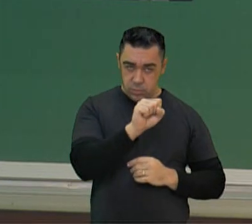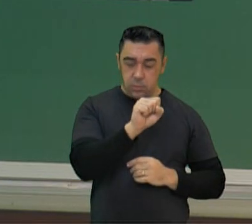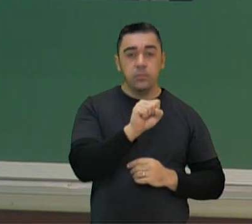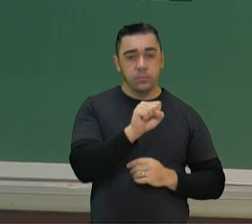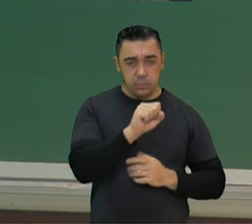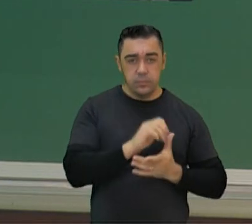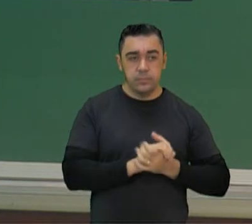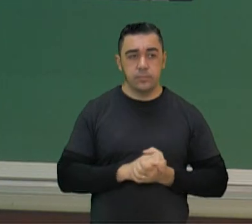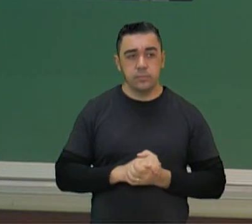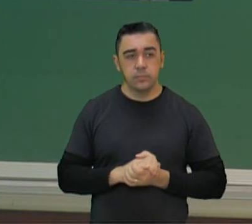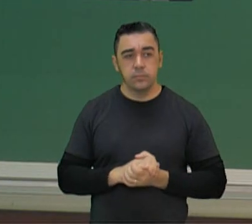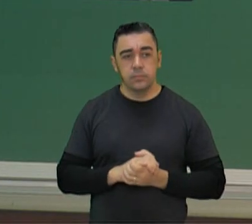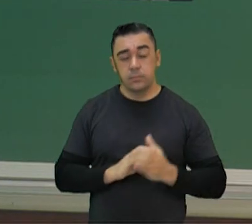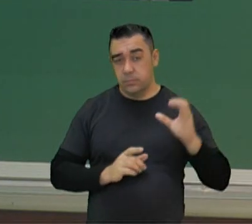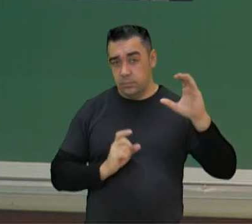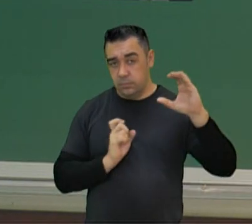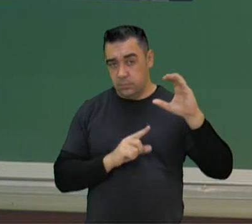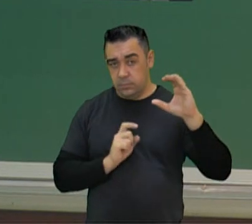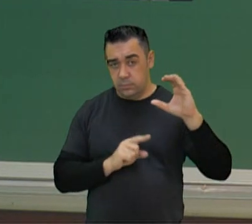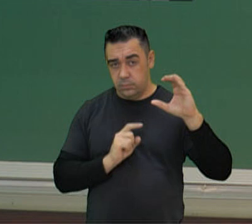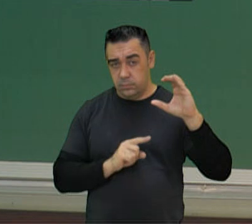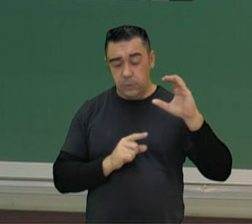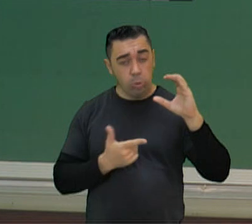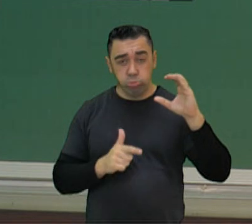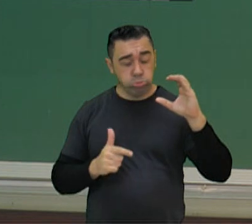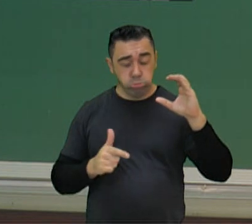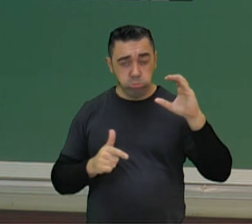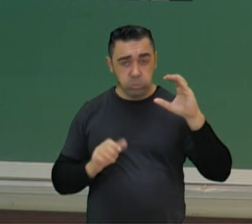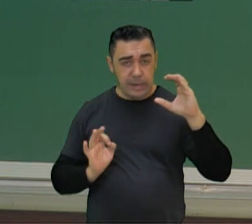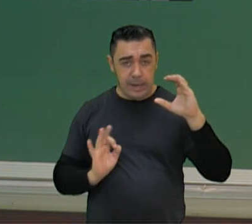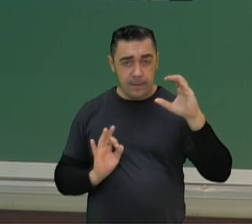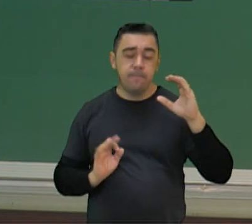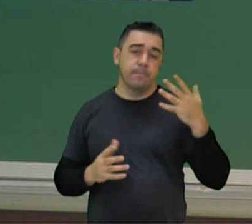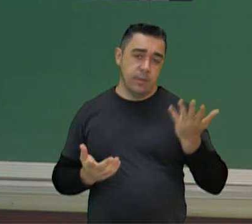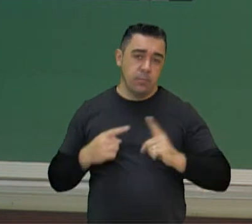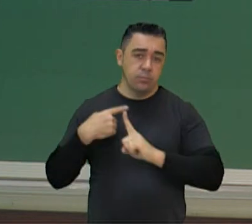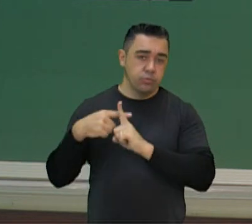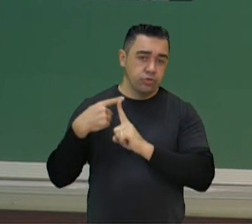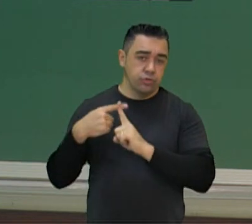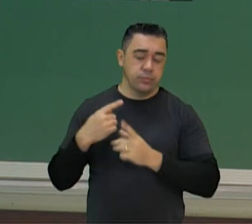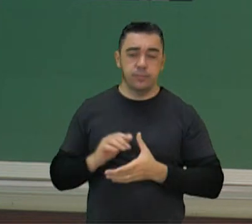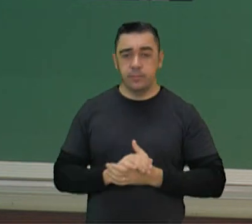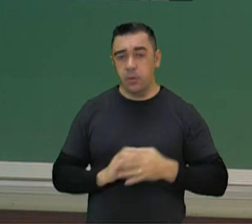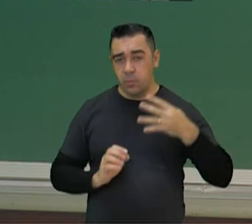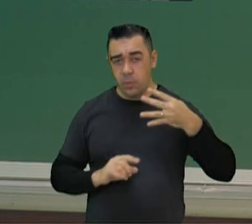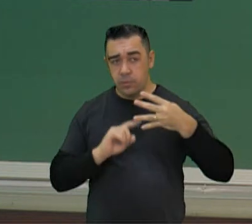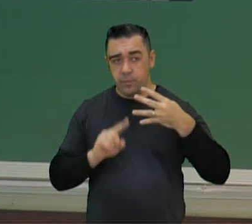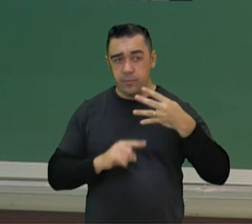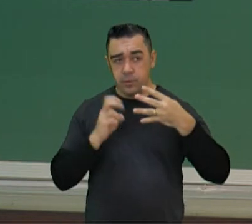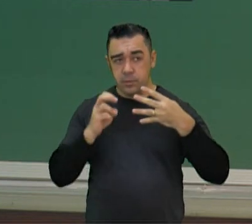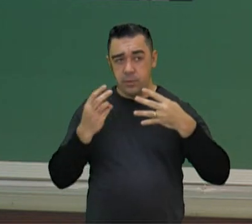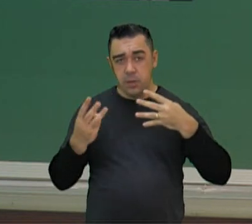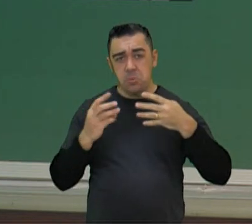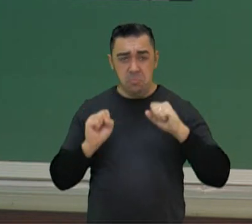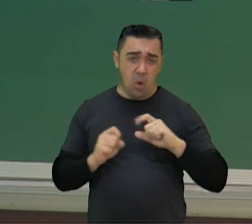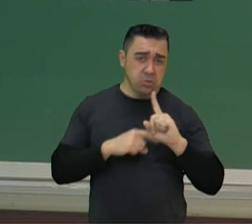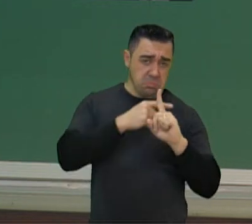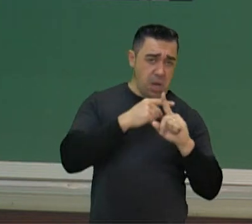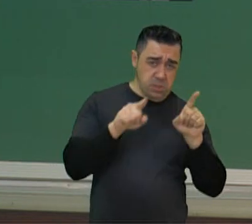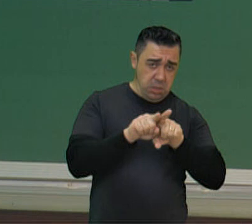reta numérica. Aqui não tem o sinal, então seria um número positivo. Poderia ter o sinal de mais na